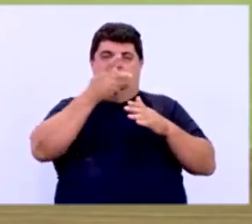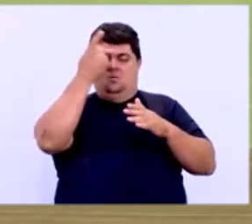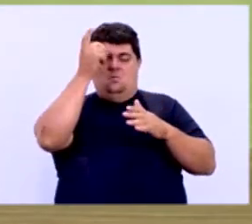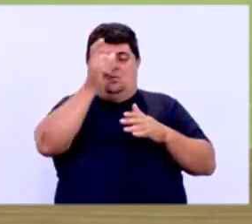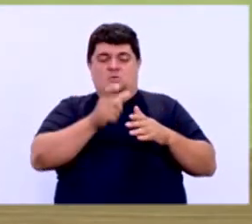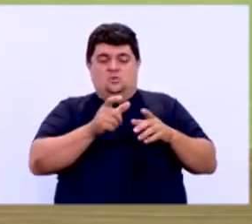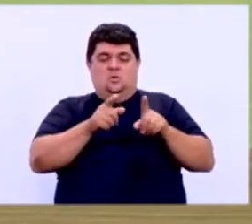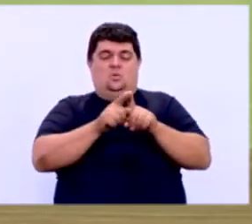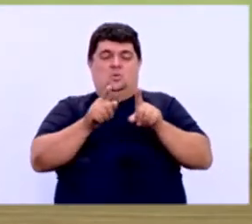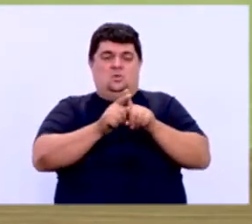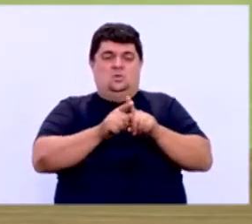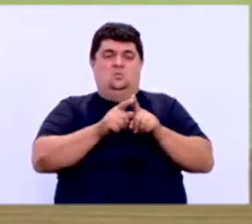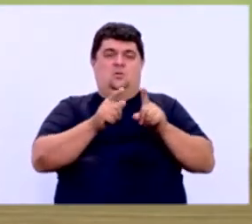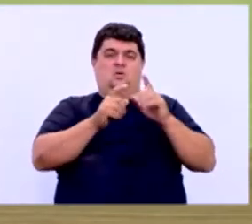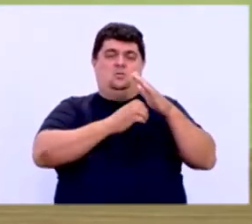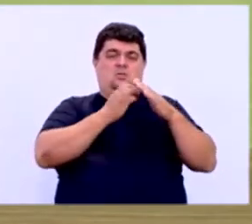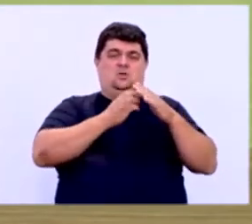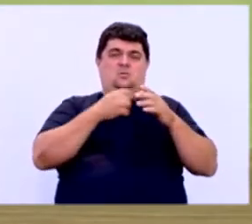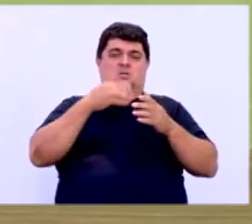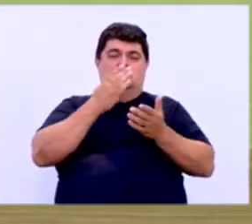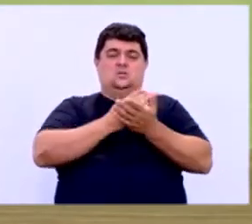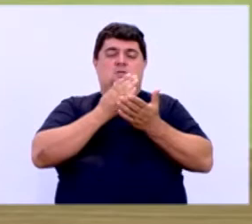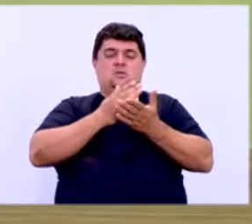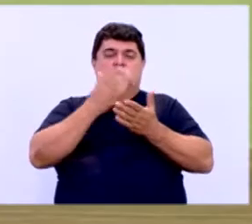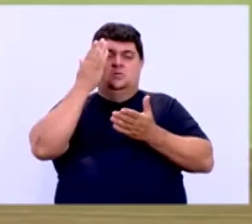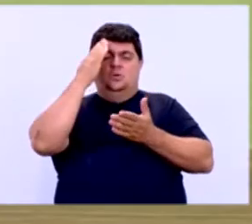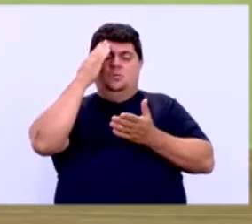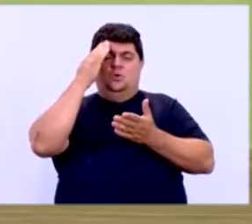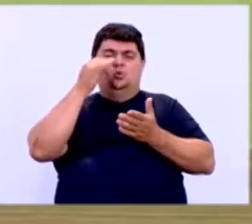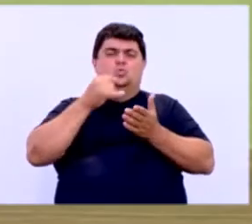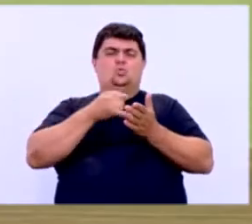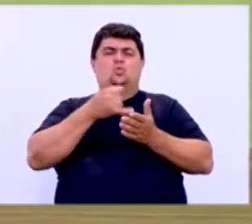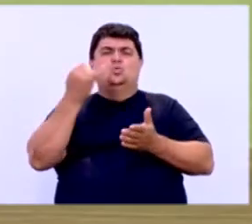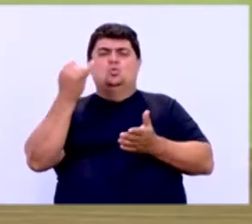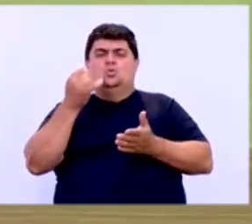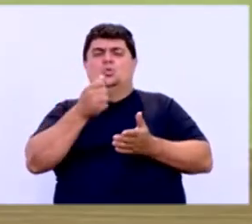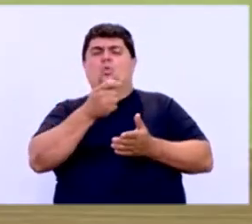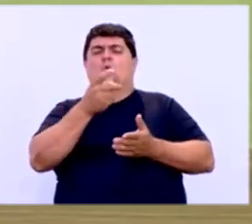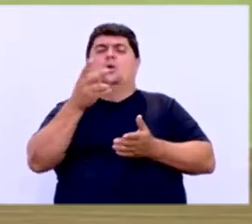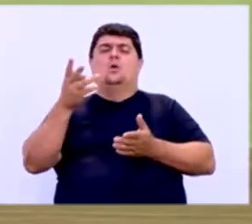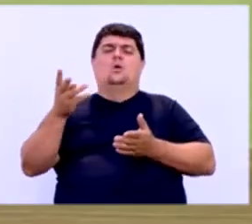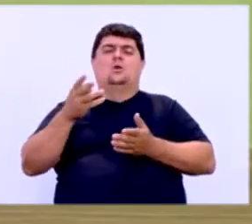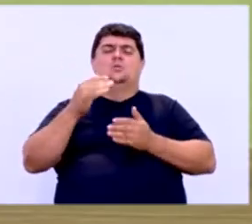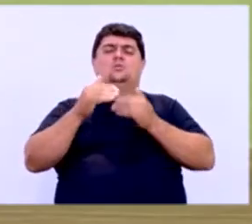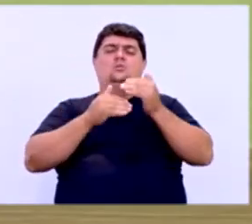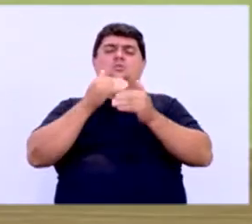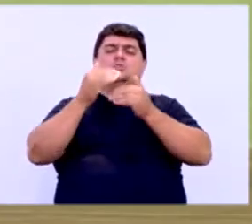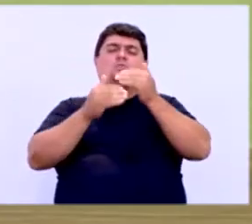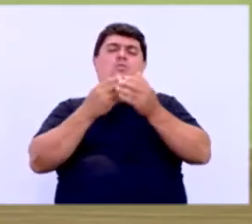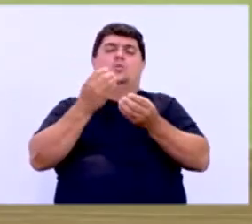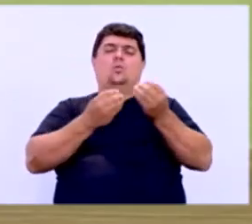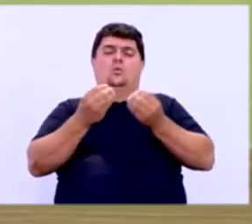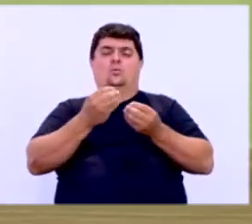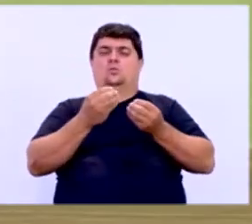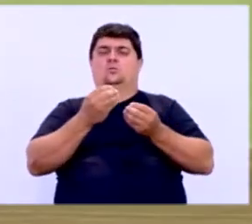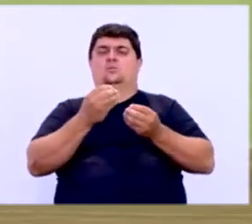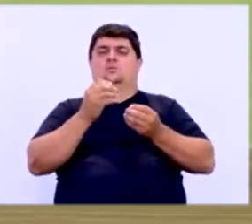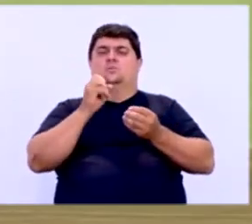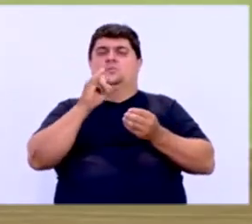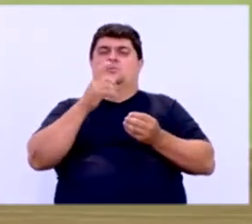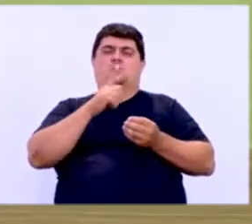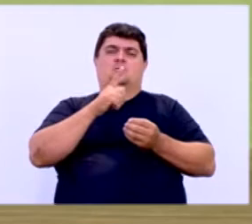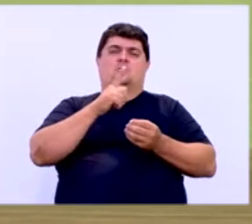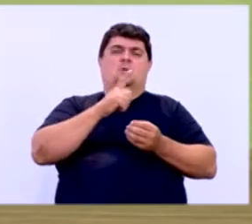atento às condições de pagamento, como é que vai ser essa taxa de juros ao longo dos anos e se ter